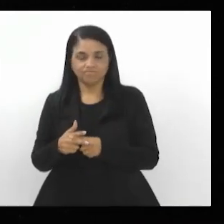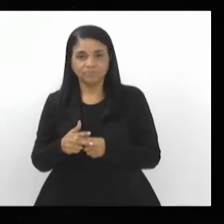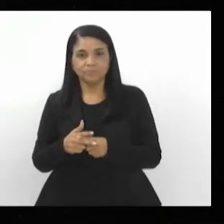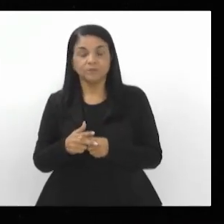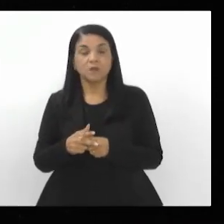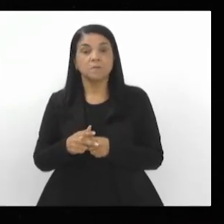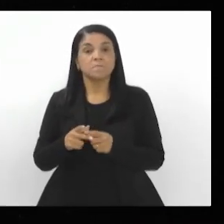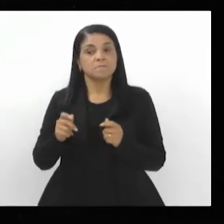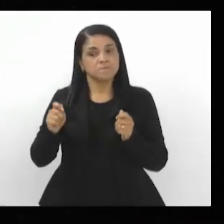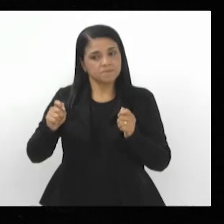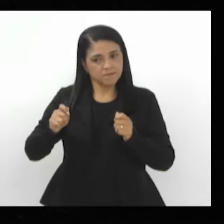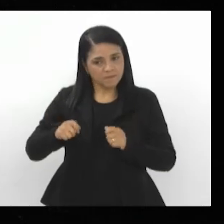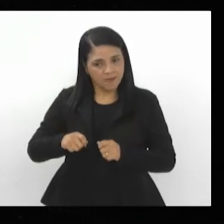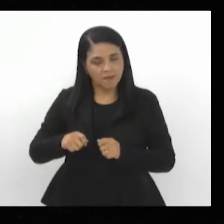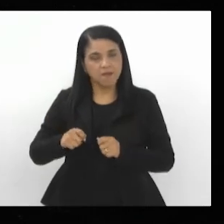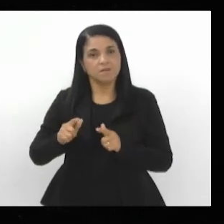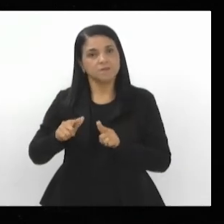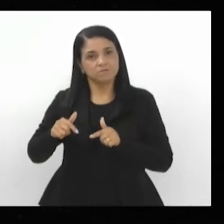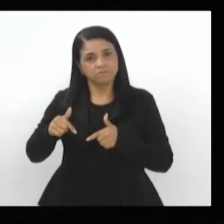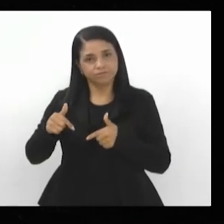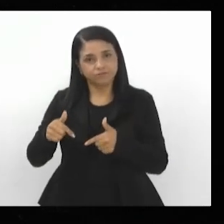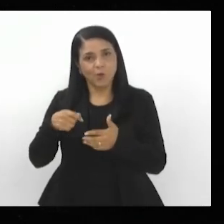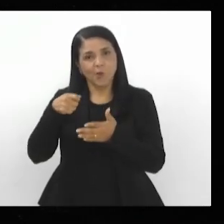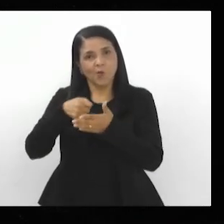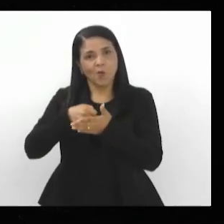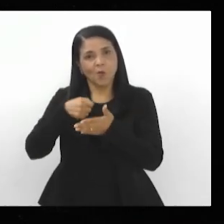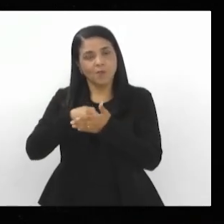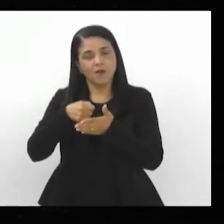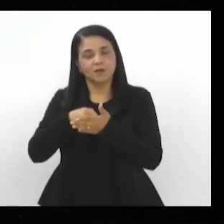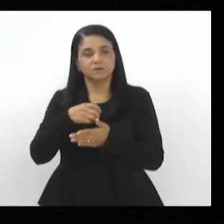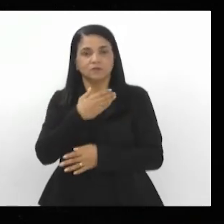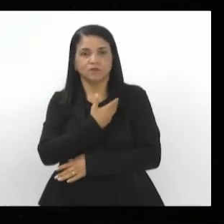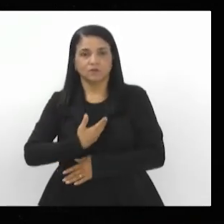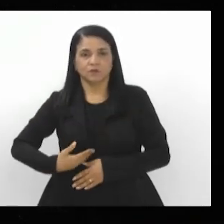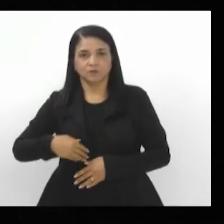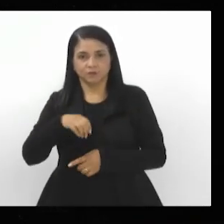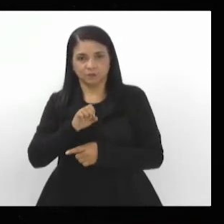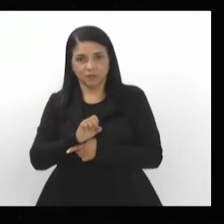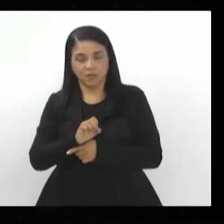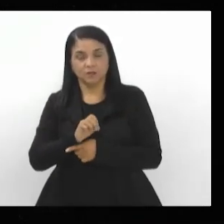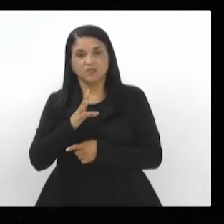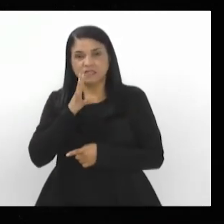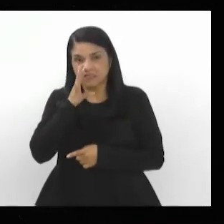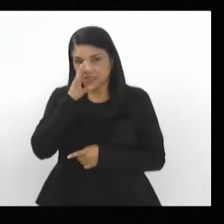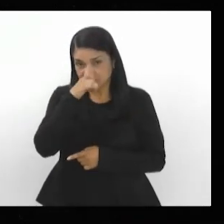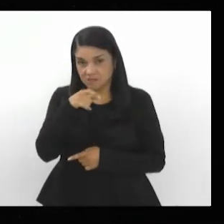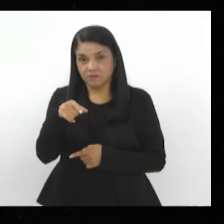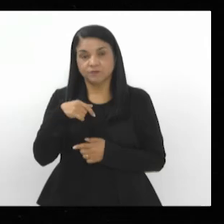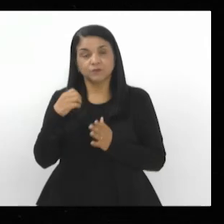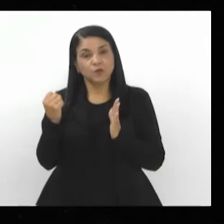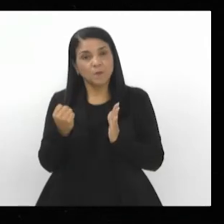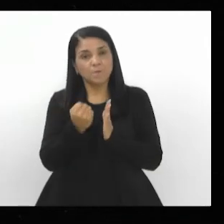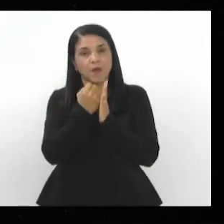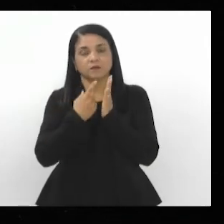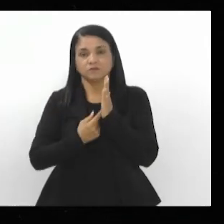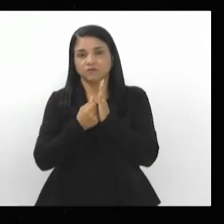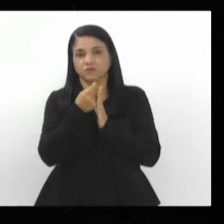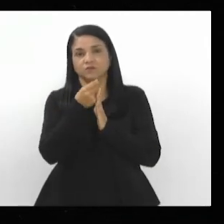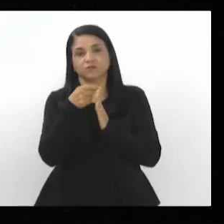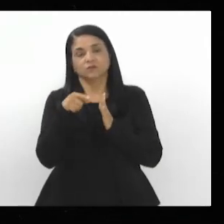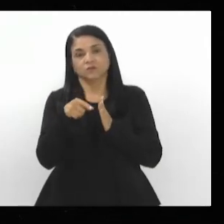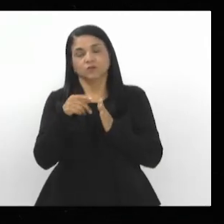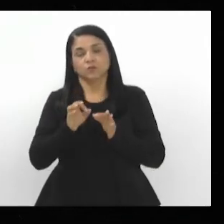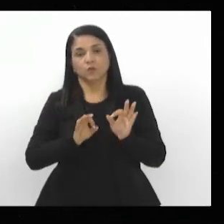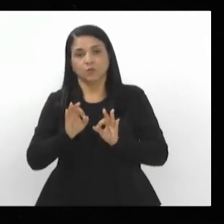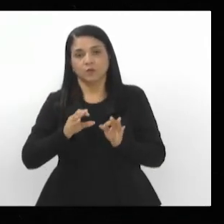é possível realizar, precisamos cobrar do governo do Estado, insistir, pois o impacto financeiro da implementação do